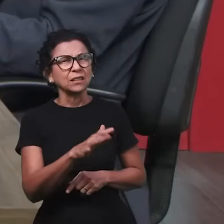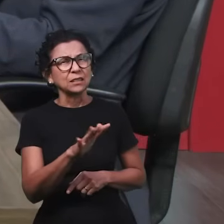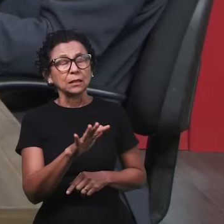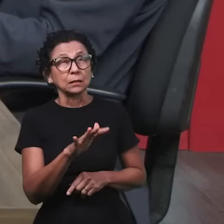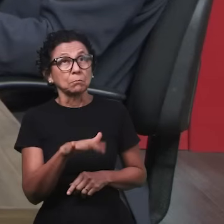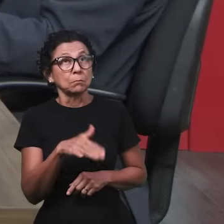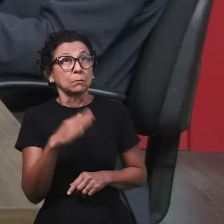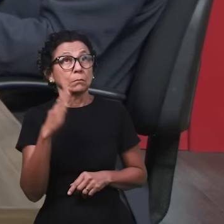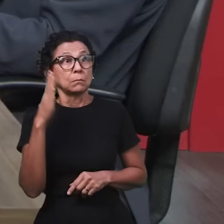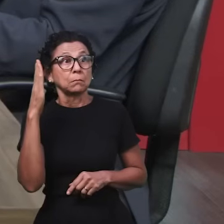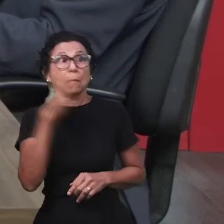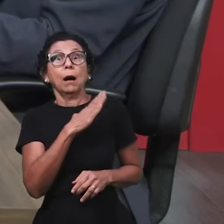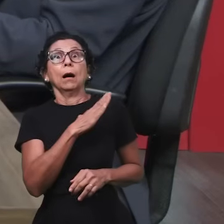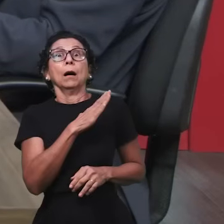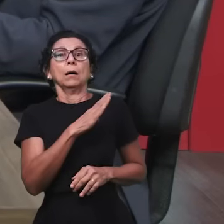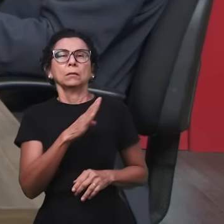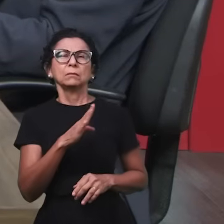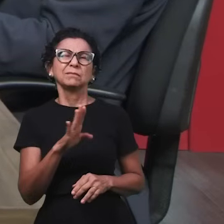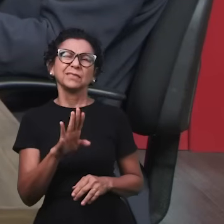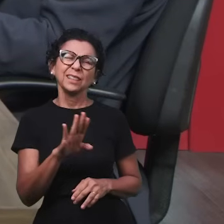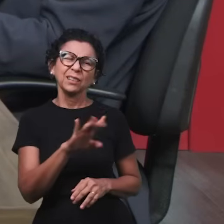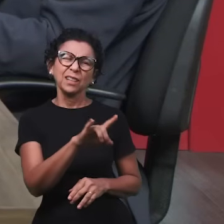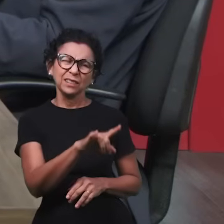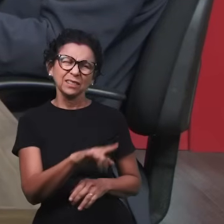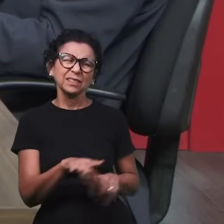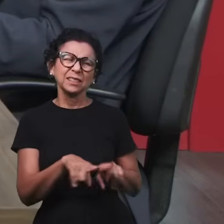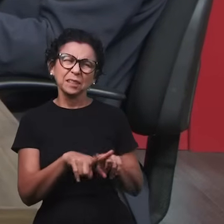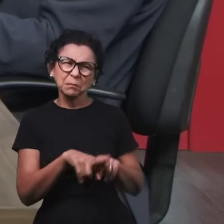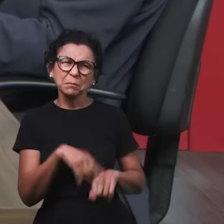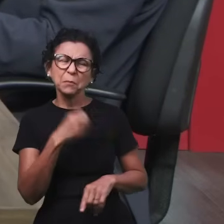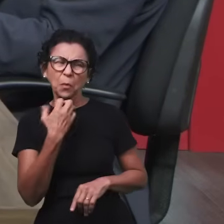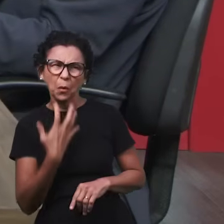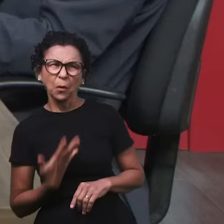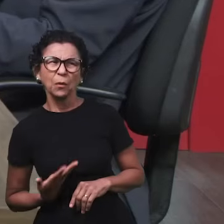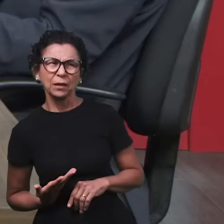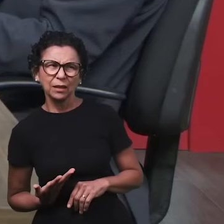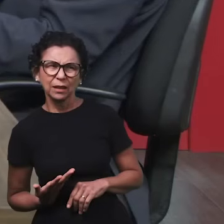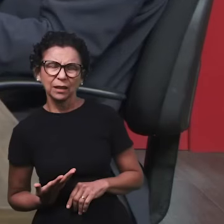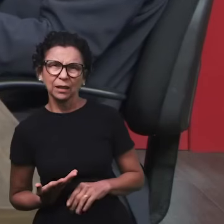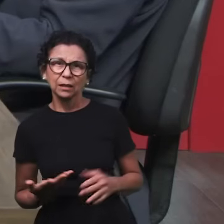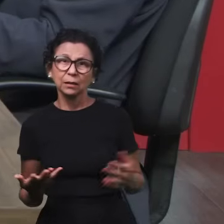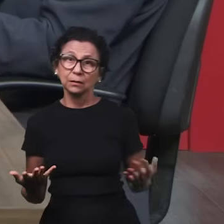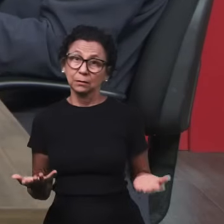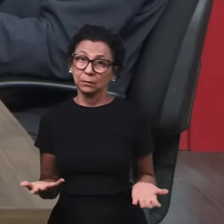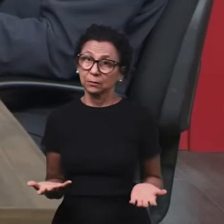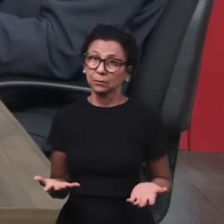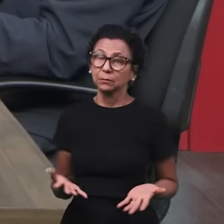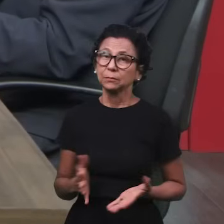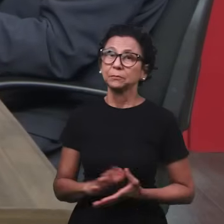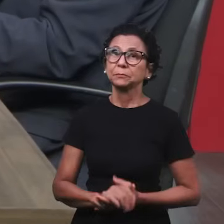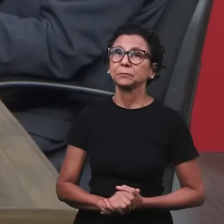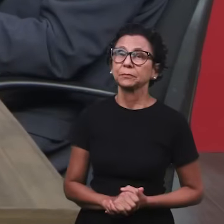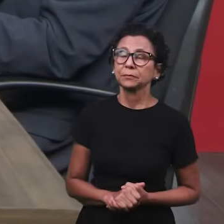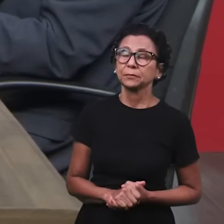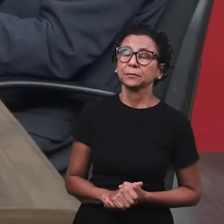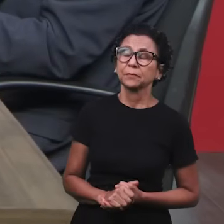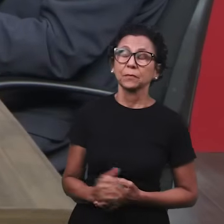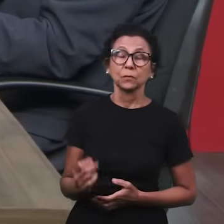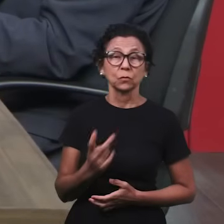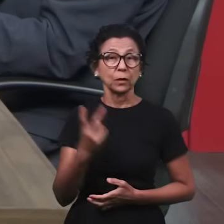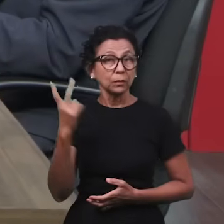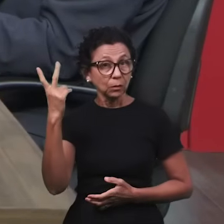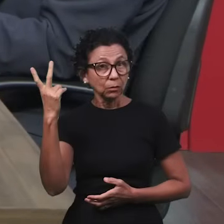lado bom. E isso é a desconstrução do bem e do mal. E também os valores, né, que vão mudando ao longo do